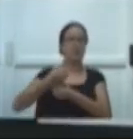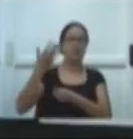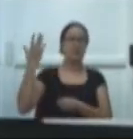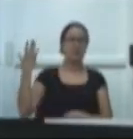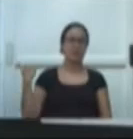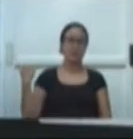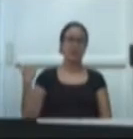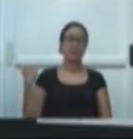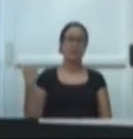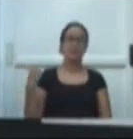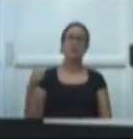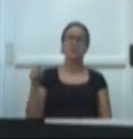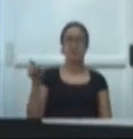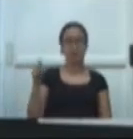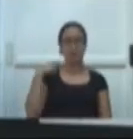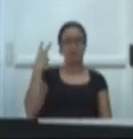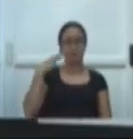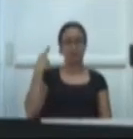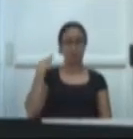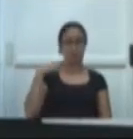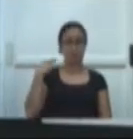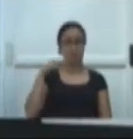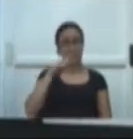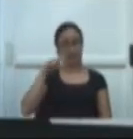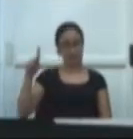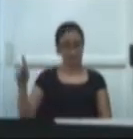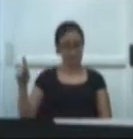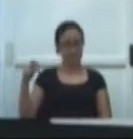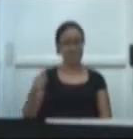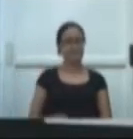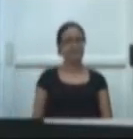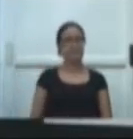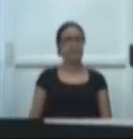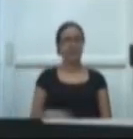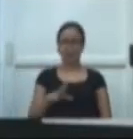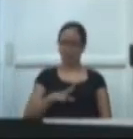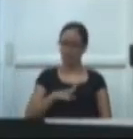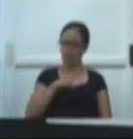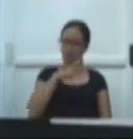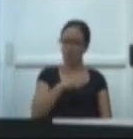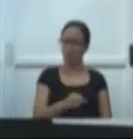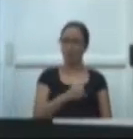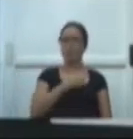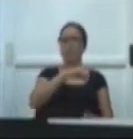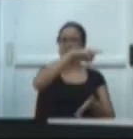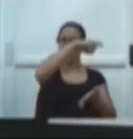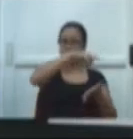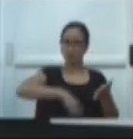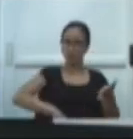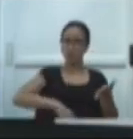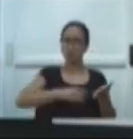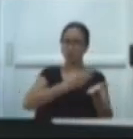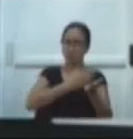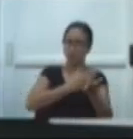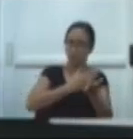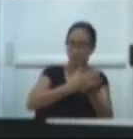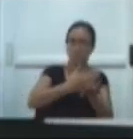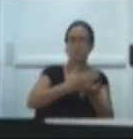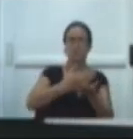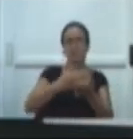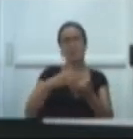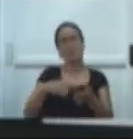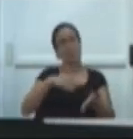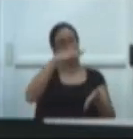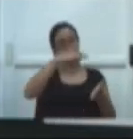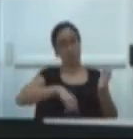dizer, vereador Roney, de fazer aquele estatuto, um estatuto bom, que ele começou lá desde a dona Elza e chegando com o compromisso